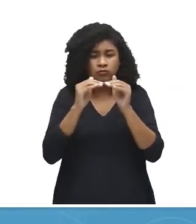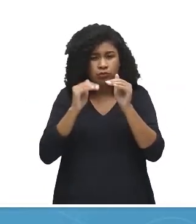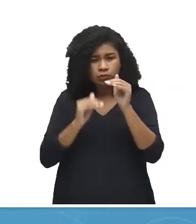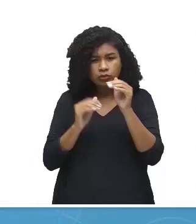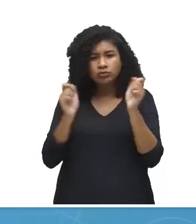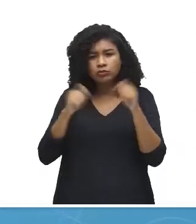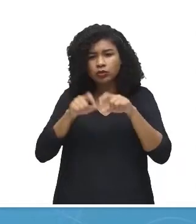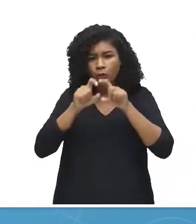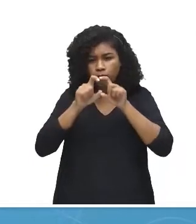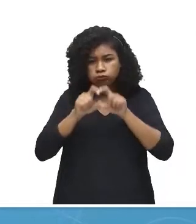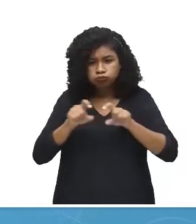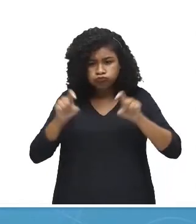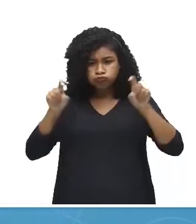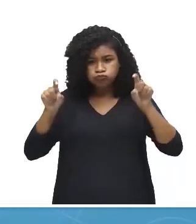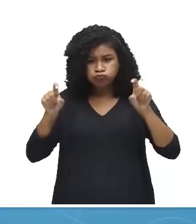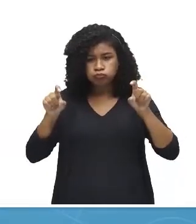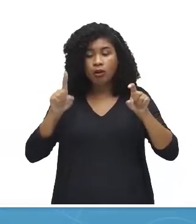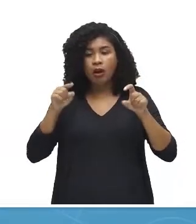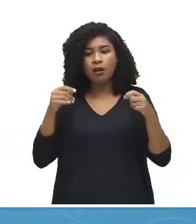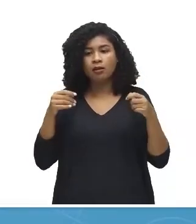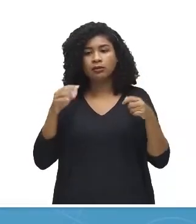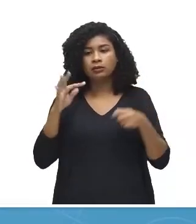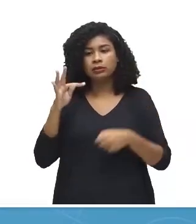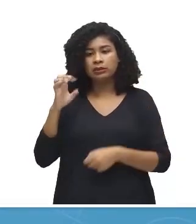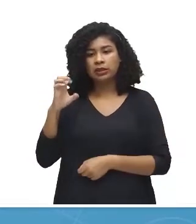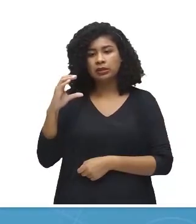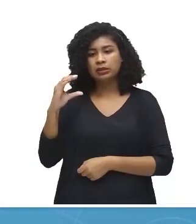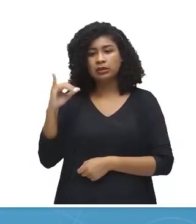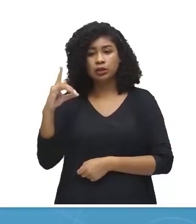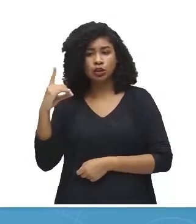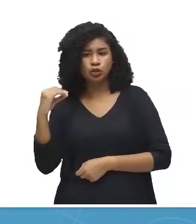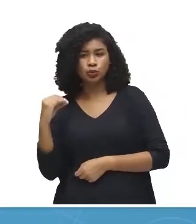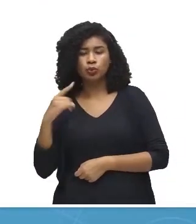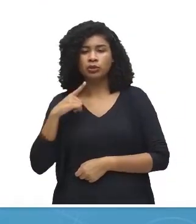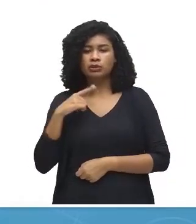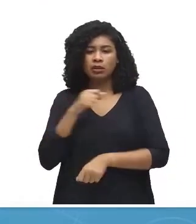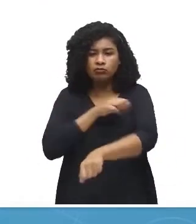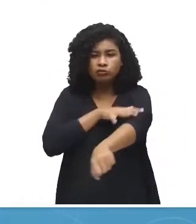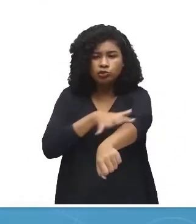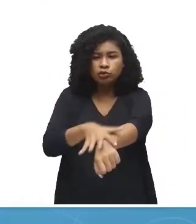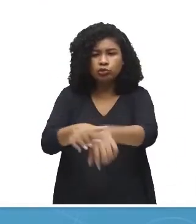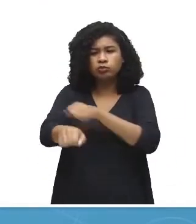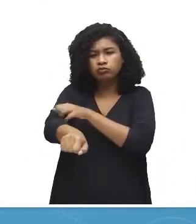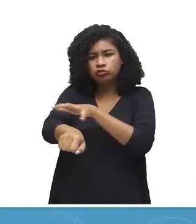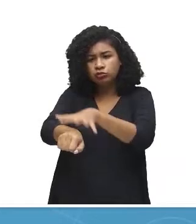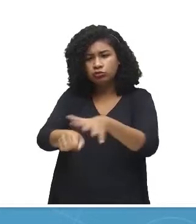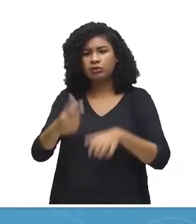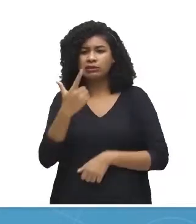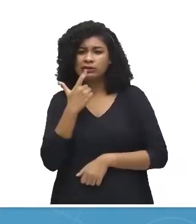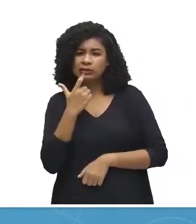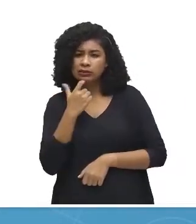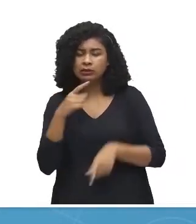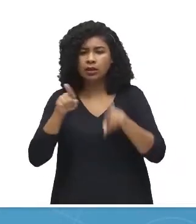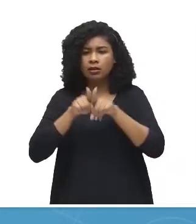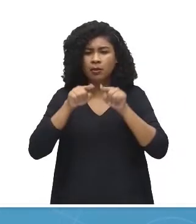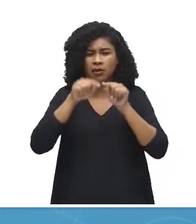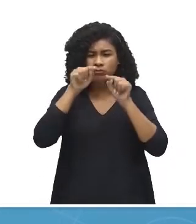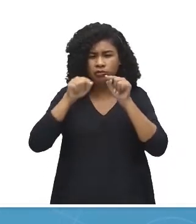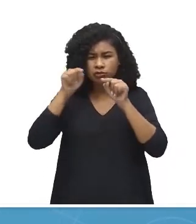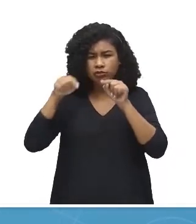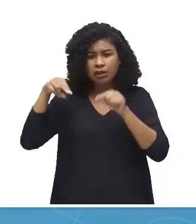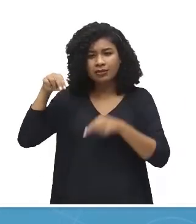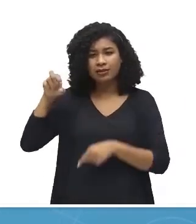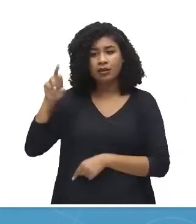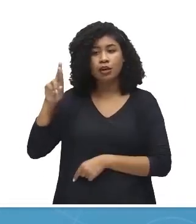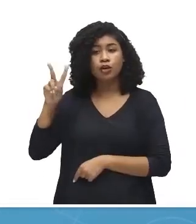basal, que é constituído de tecido conjuntivo, onde tem os vasos sanguíneos, por onde vão passar ali o tecido nervoso, né, os nervos